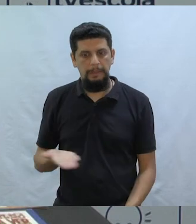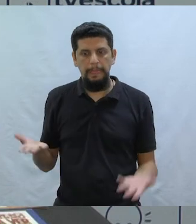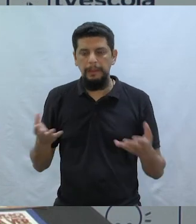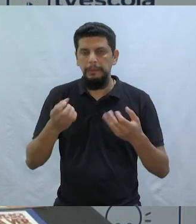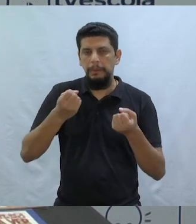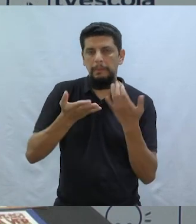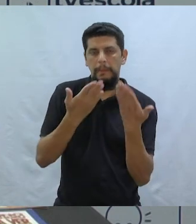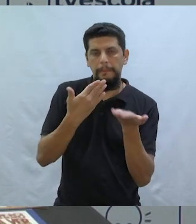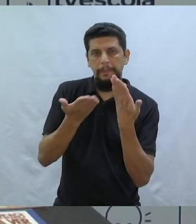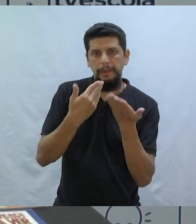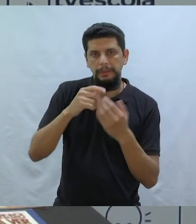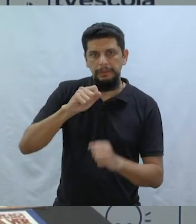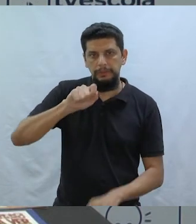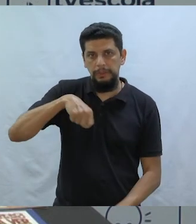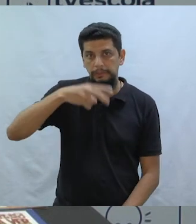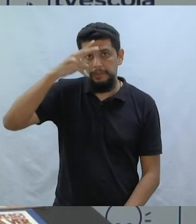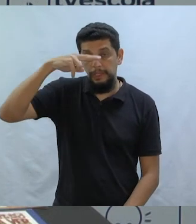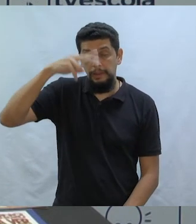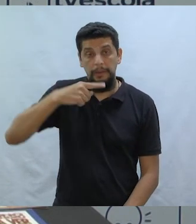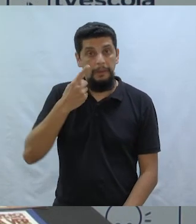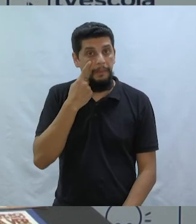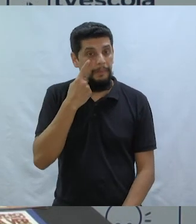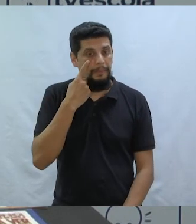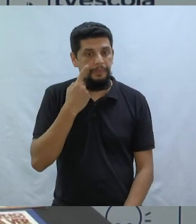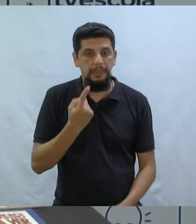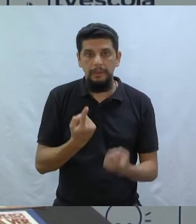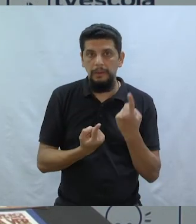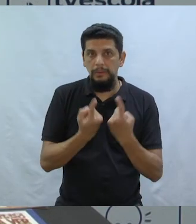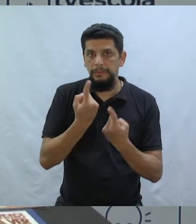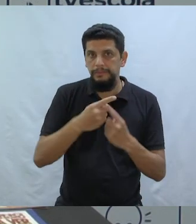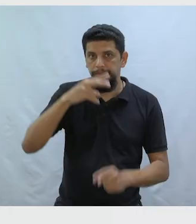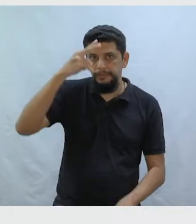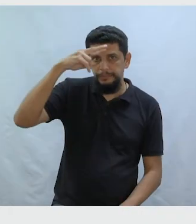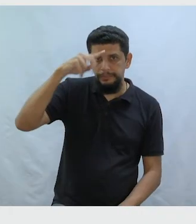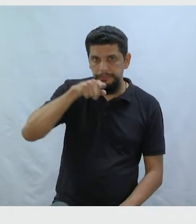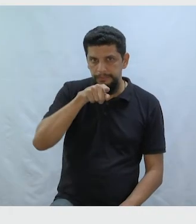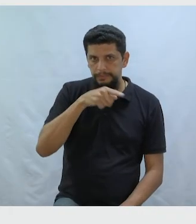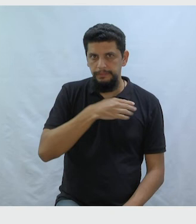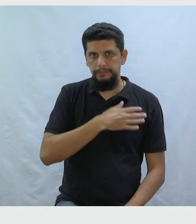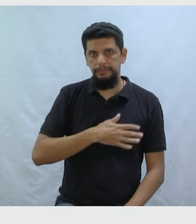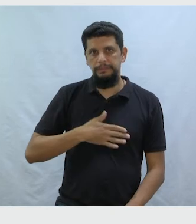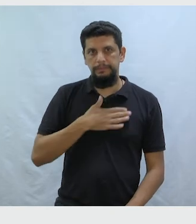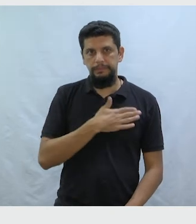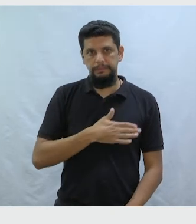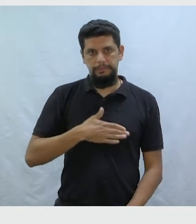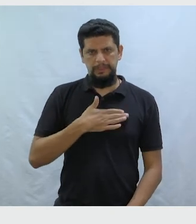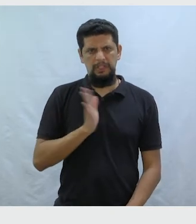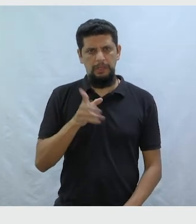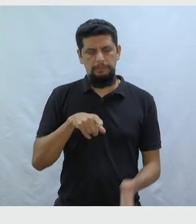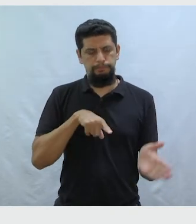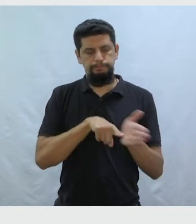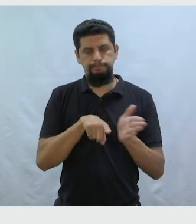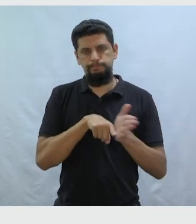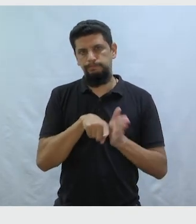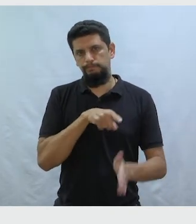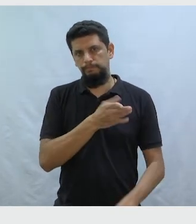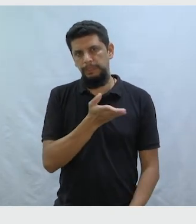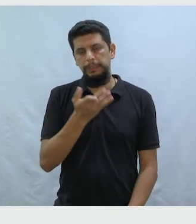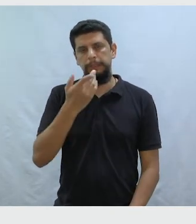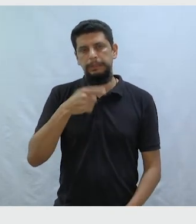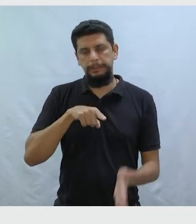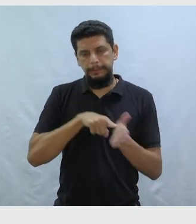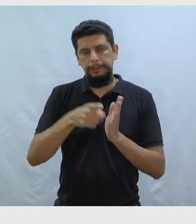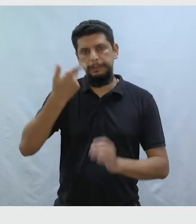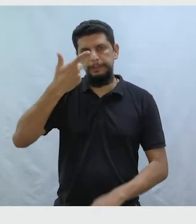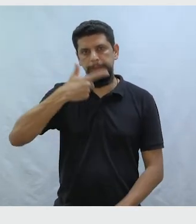falando tanto de histórias Olha só de quais histórias você gosta lembra já perguntei isso perguntando